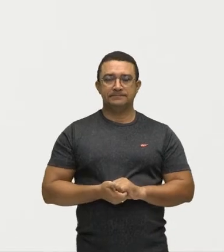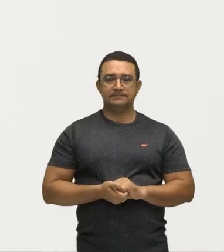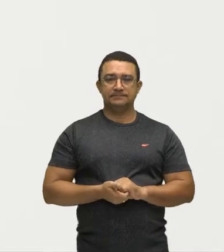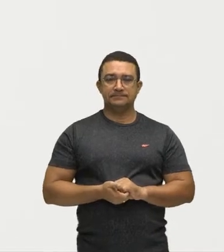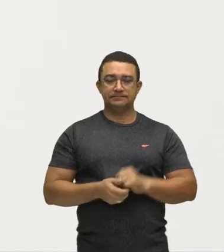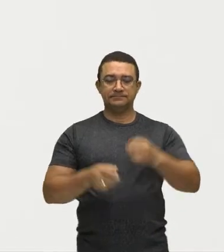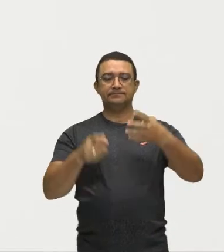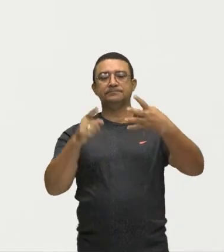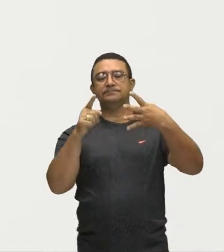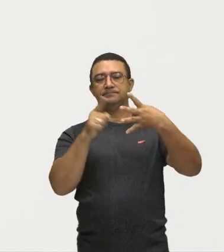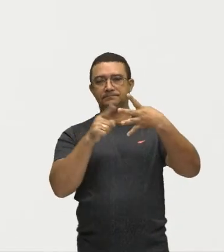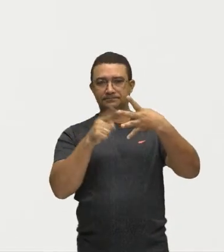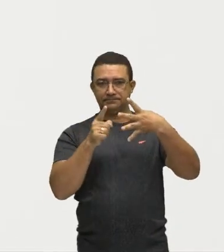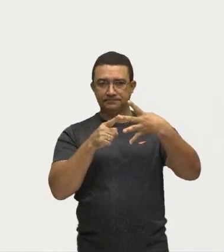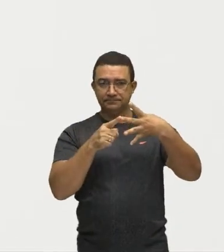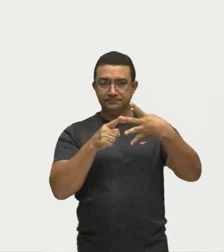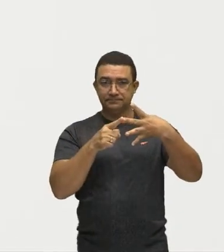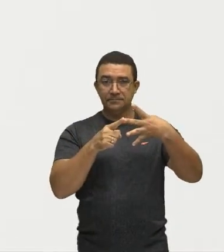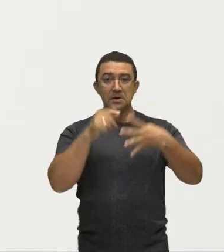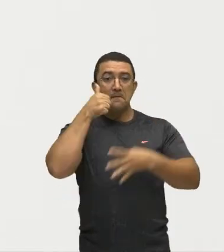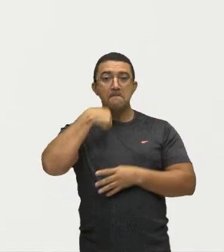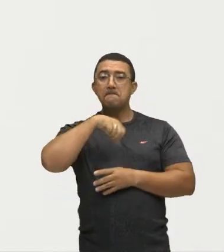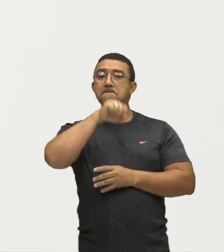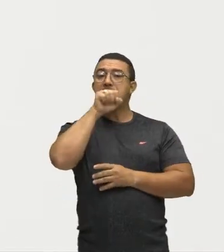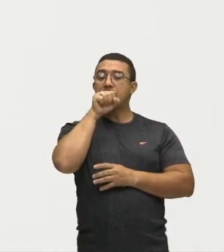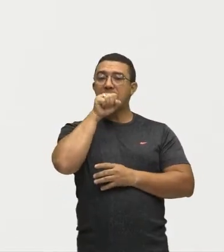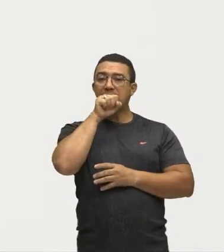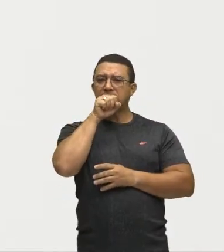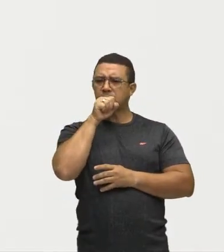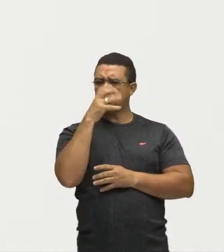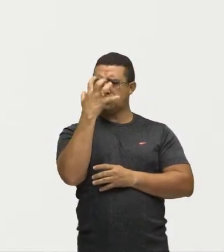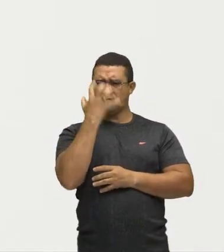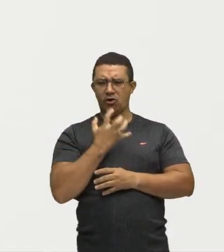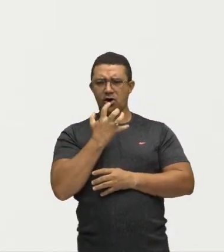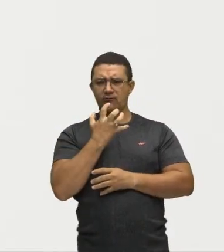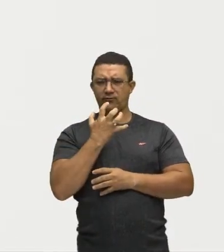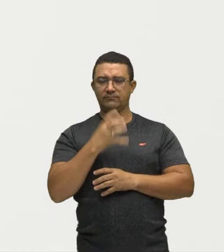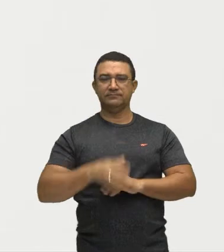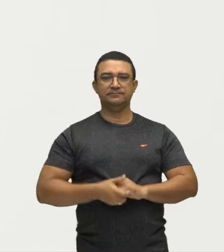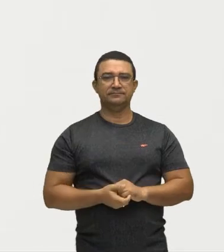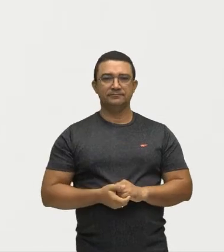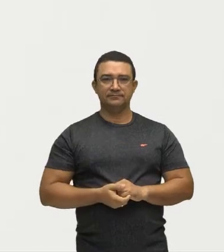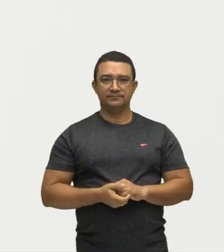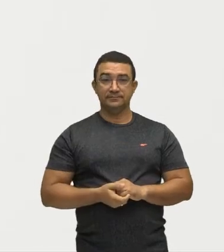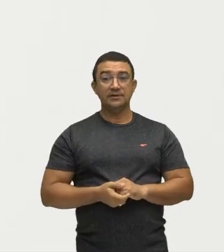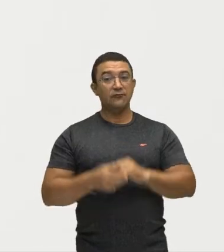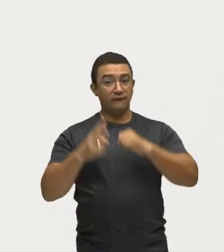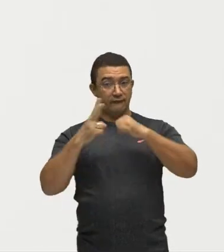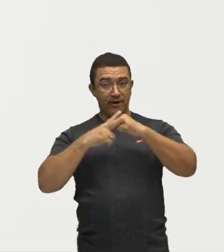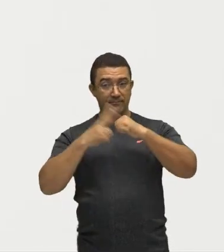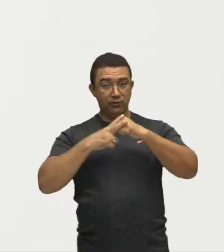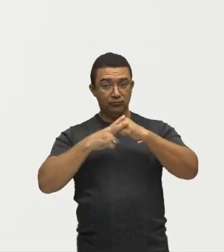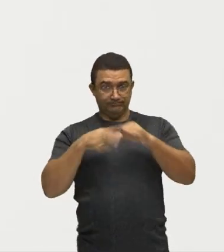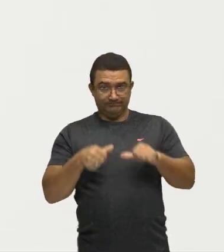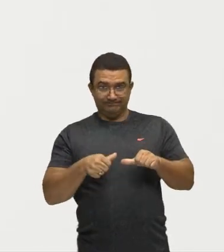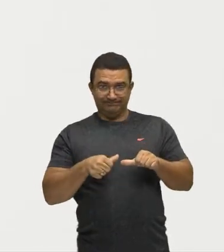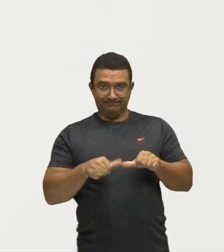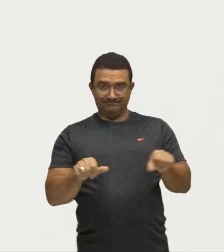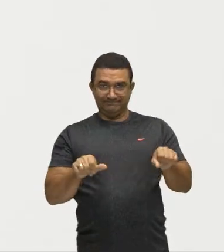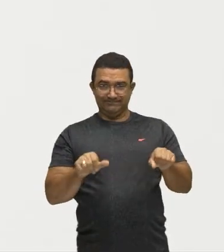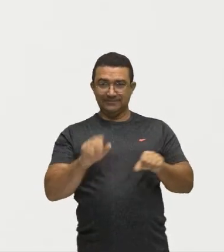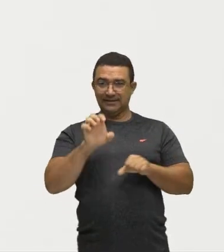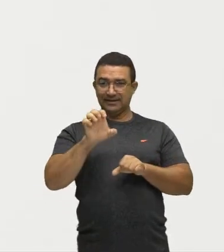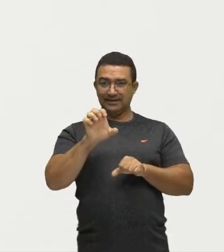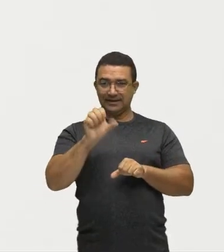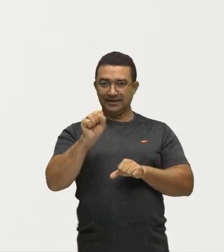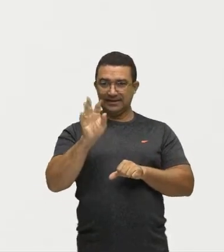Vamos seguir para a segunda, olha só. Mamãe está furiosa. Olha aqui o verbo, ela está. Não é isso? Então